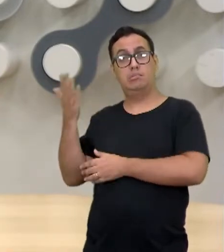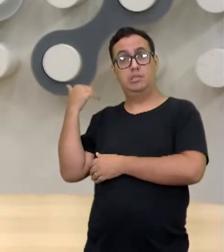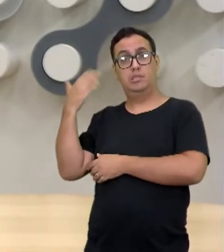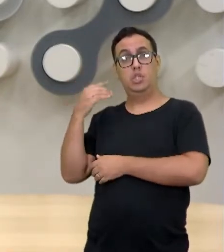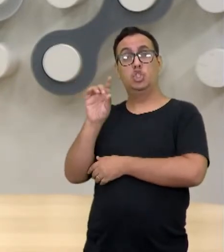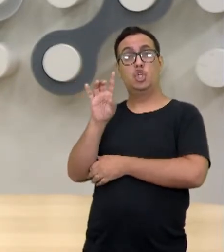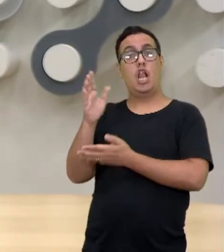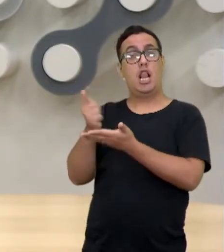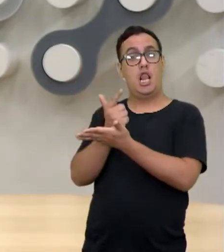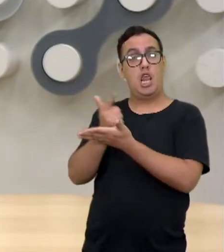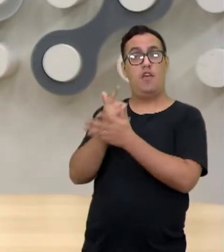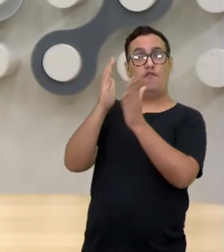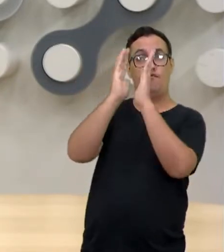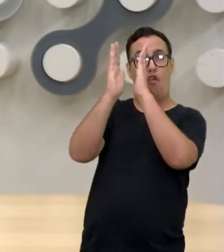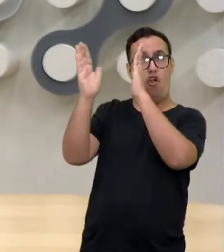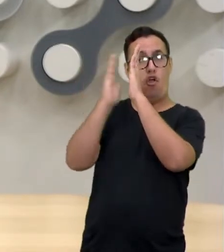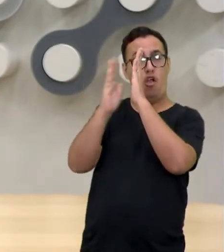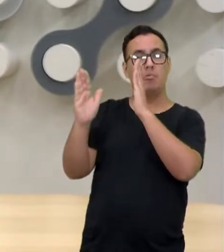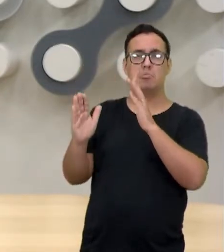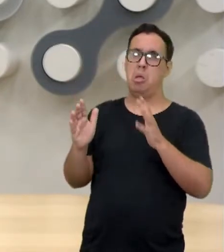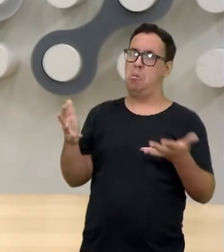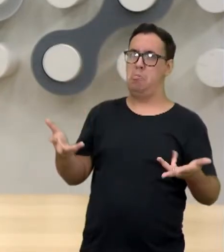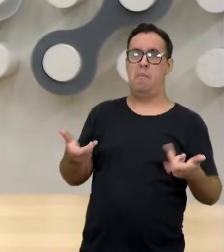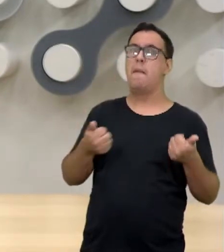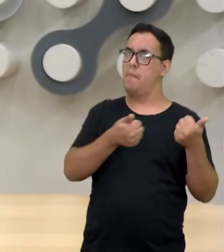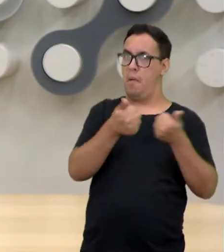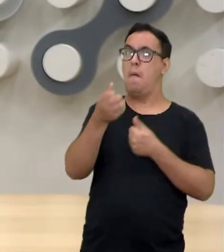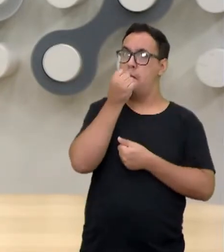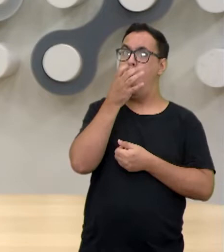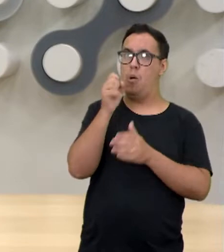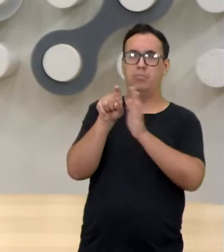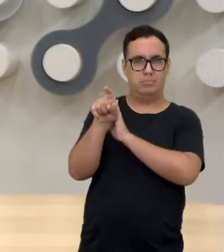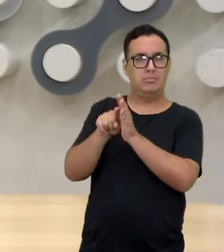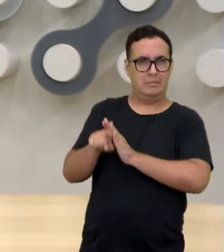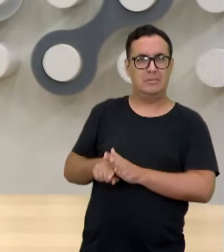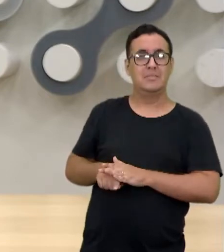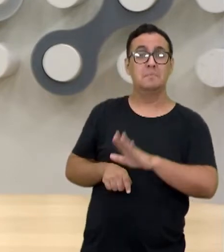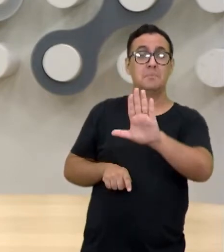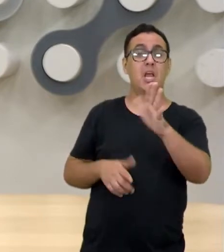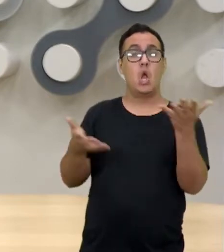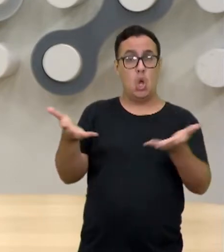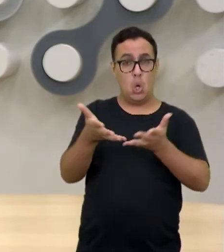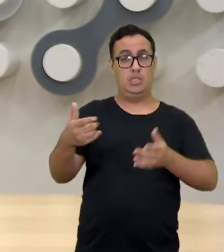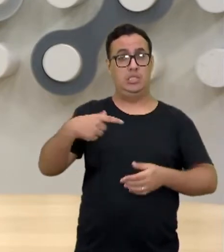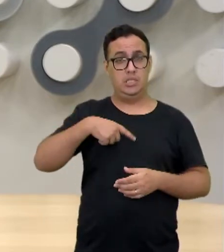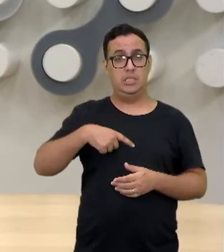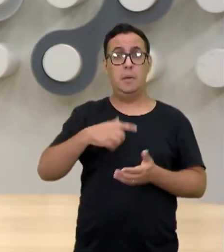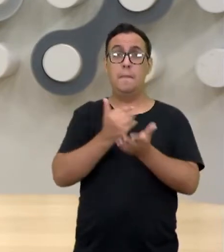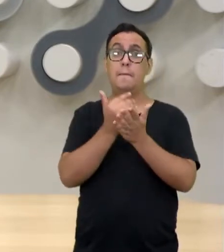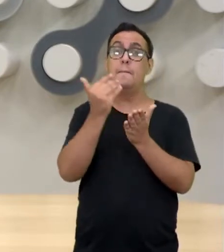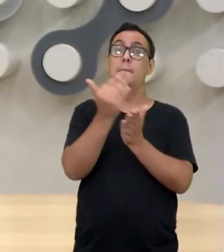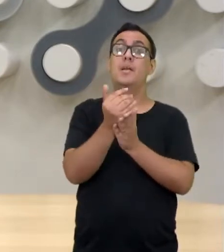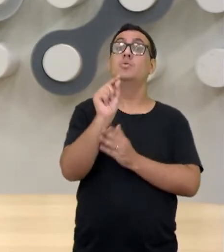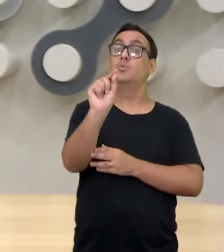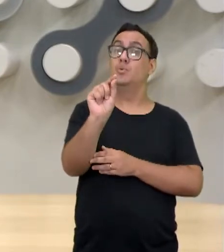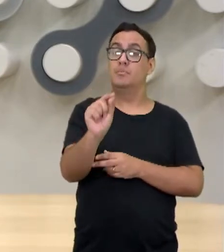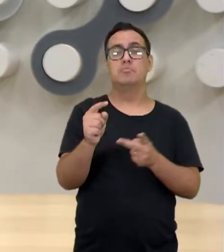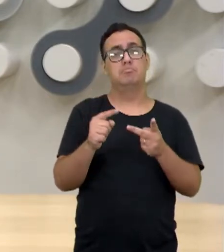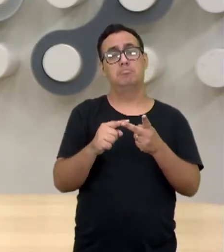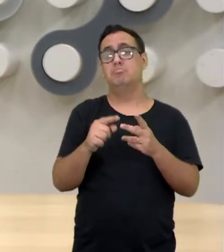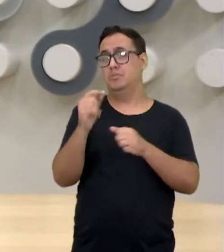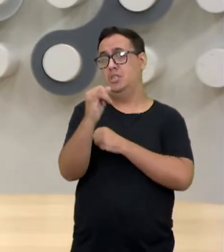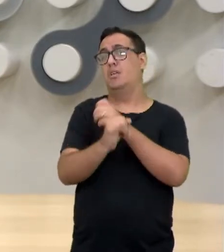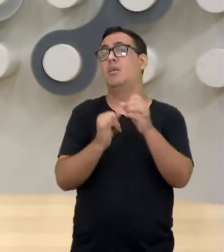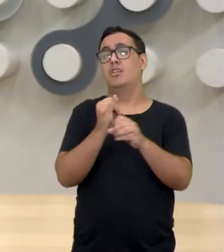e enciclopédias, que são, aliás, excelentes fontes de pesquisa, hoje eu também disponho, para além destes, da